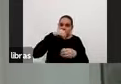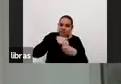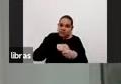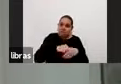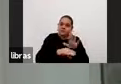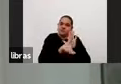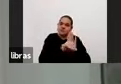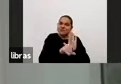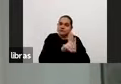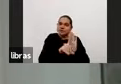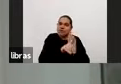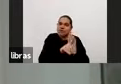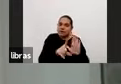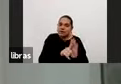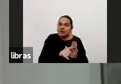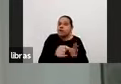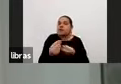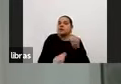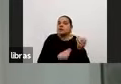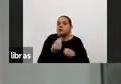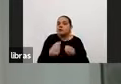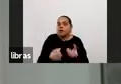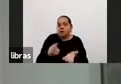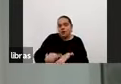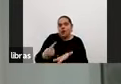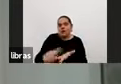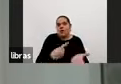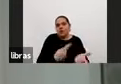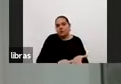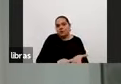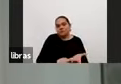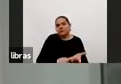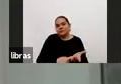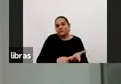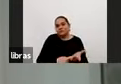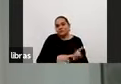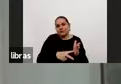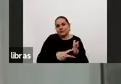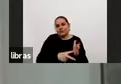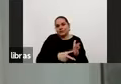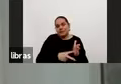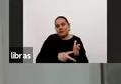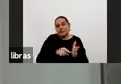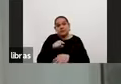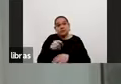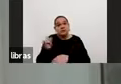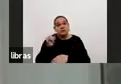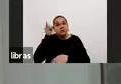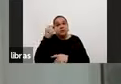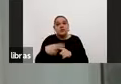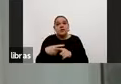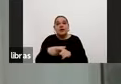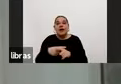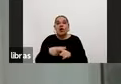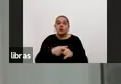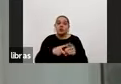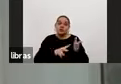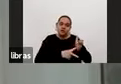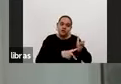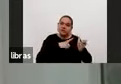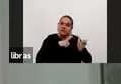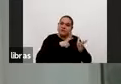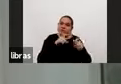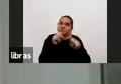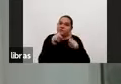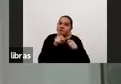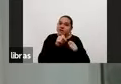14020, por meio de acordos coletivos, né? Isso é fundamental, porque o movimento sindical teve que fazer uma negociação que foi para o nível da